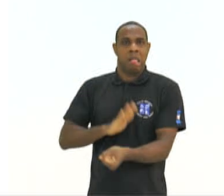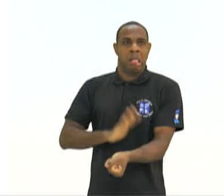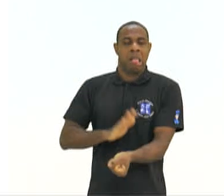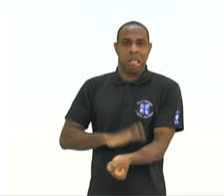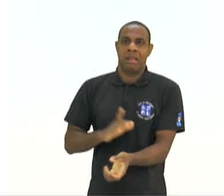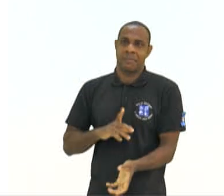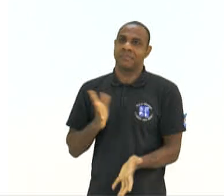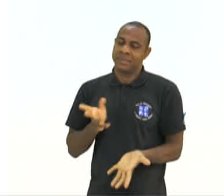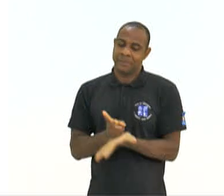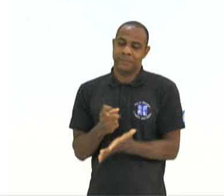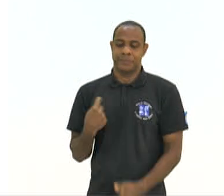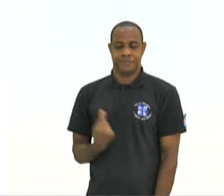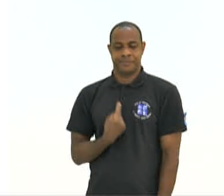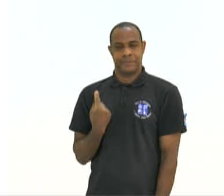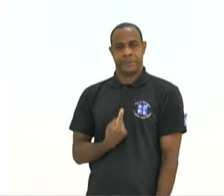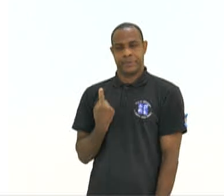sozinho.